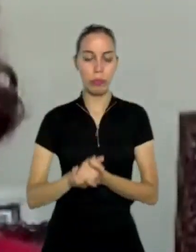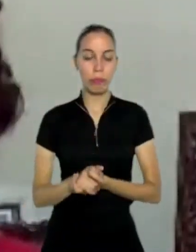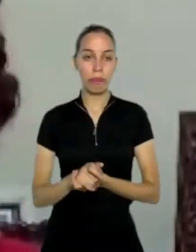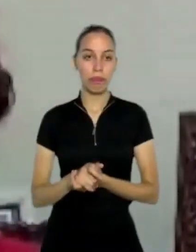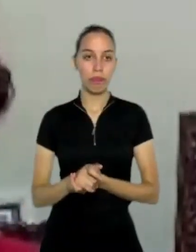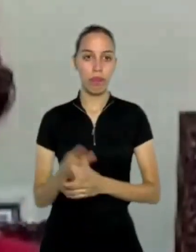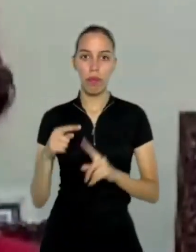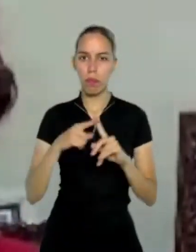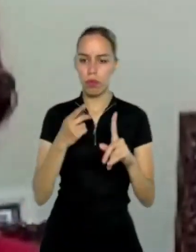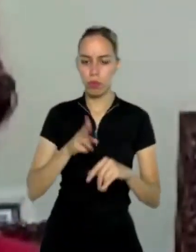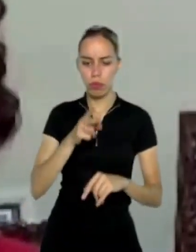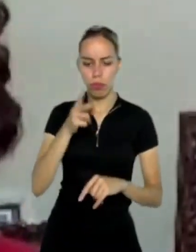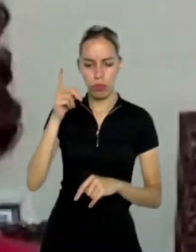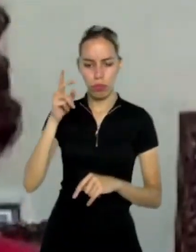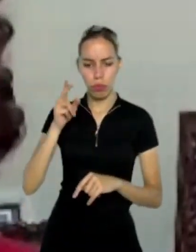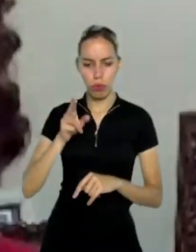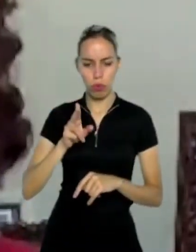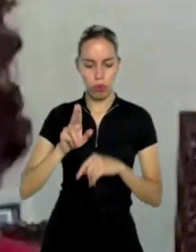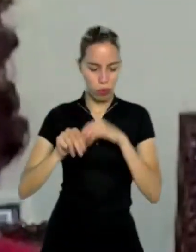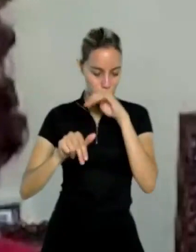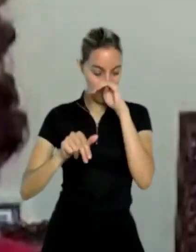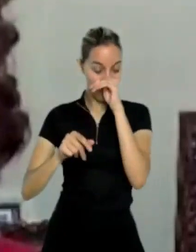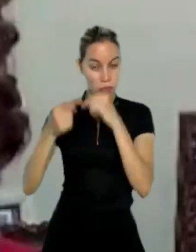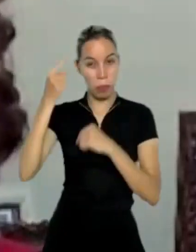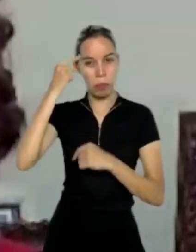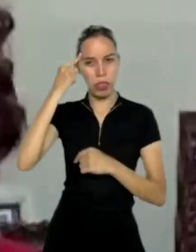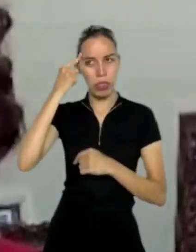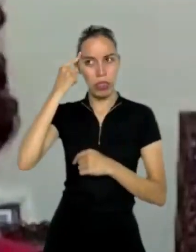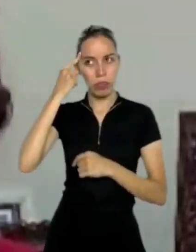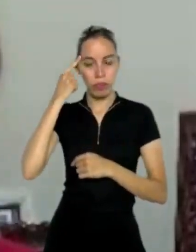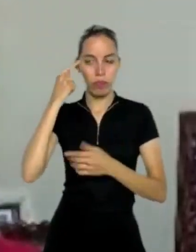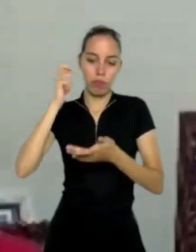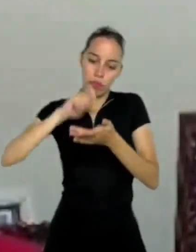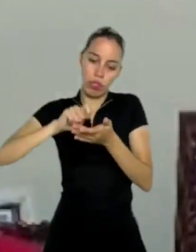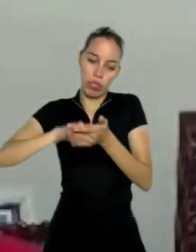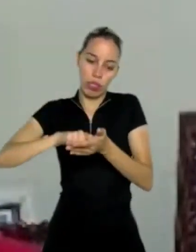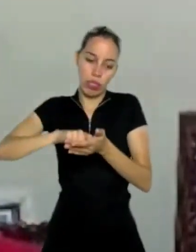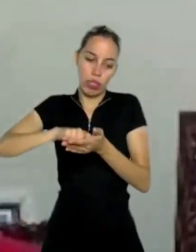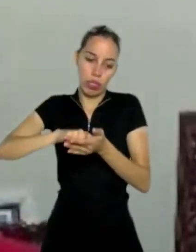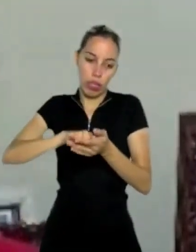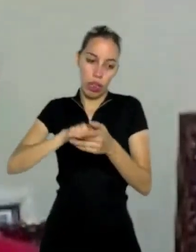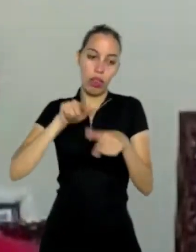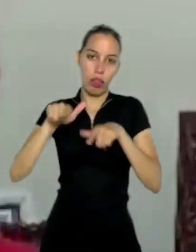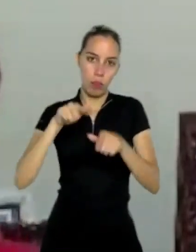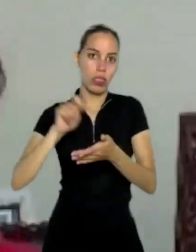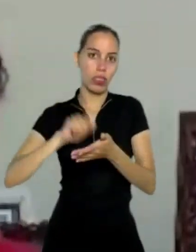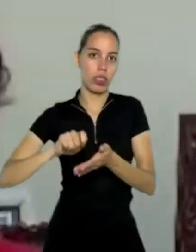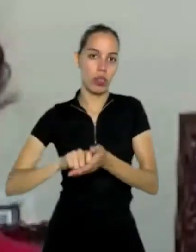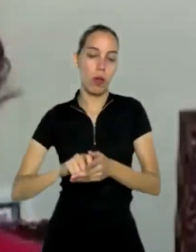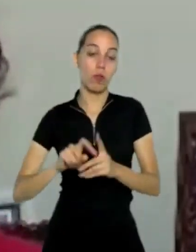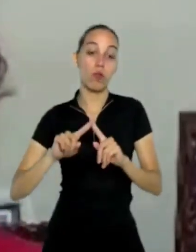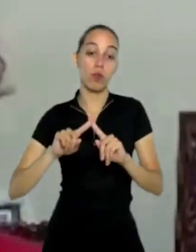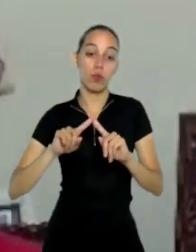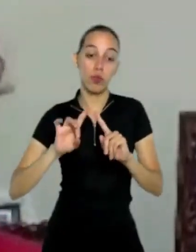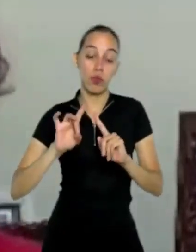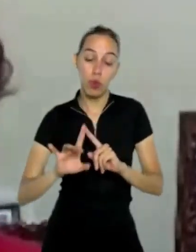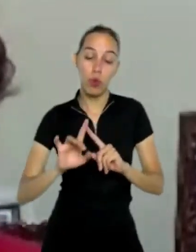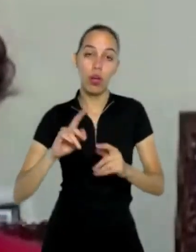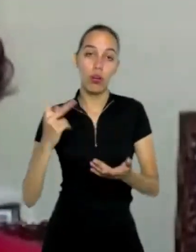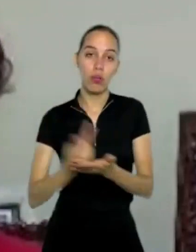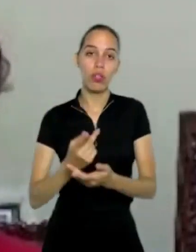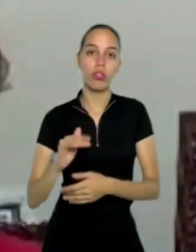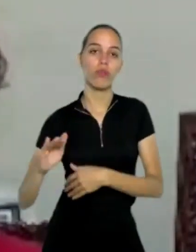na escrita como ofício, né? Como isso só veio um pouco bem mais tarde.